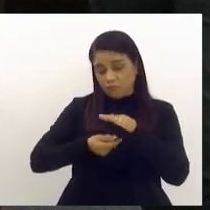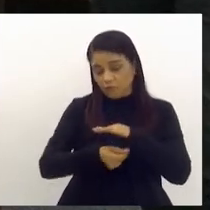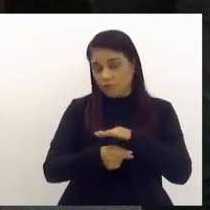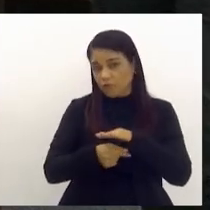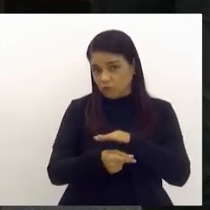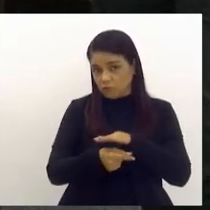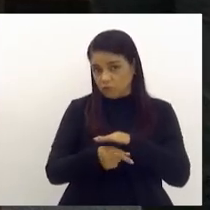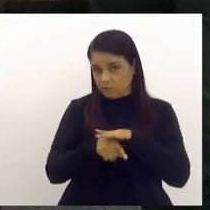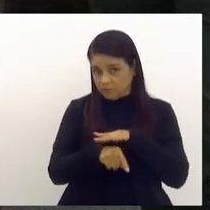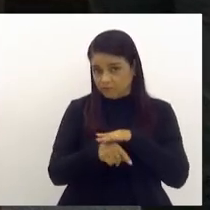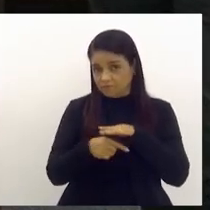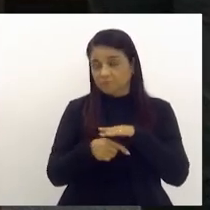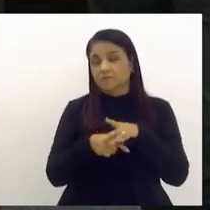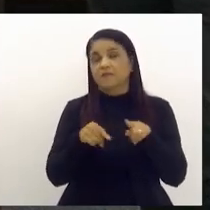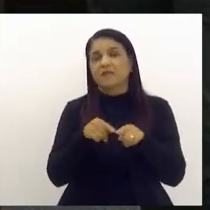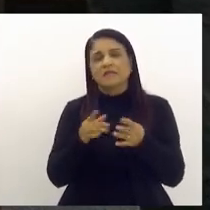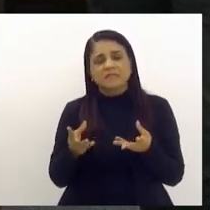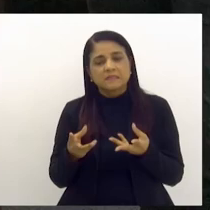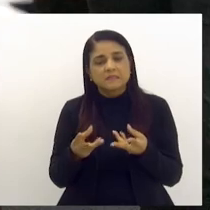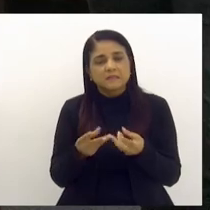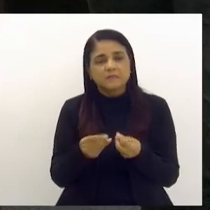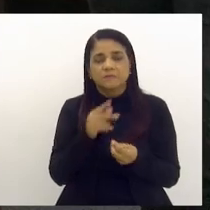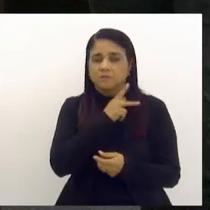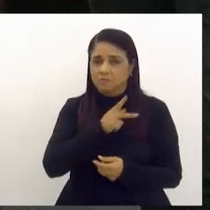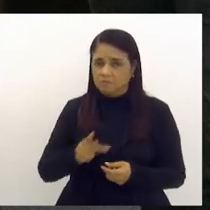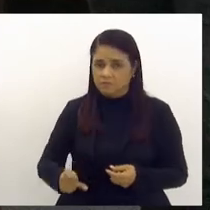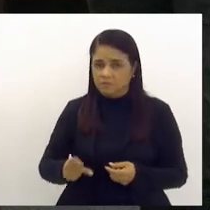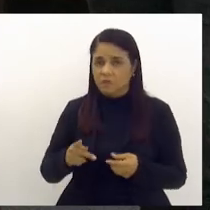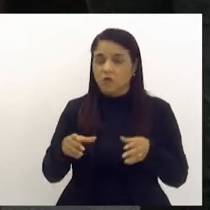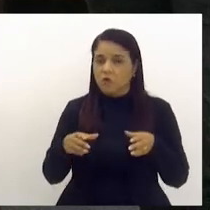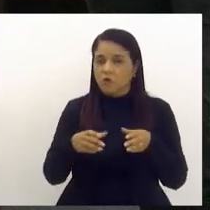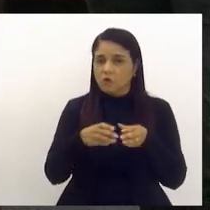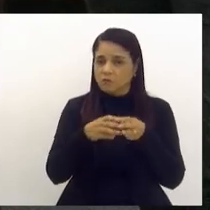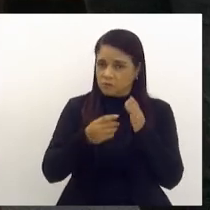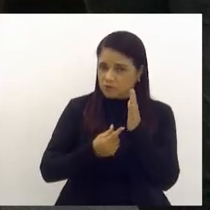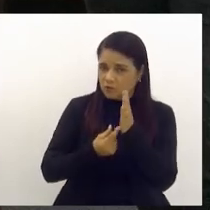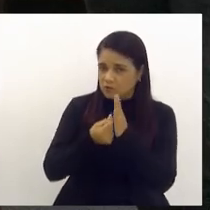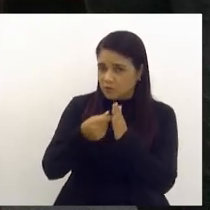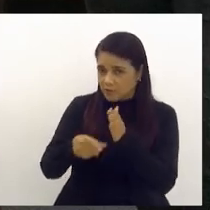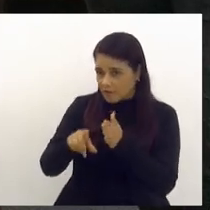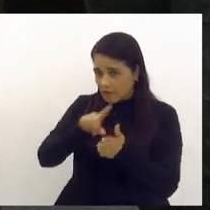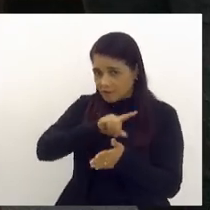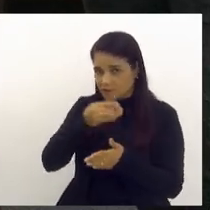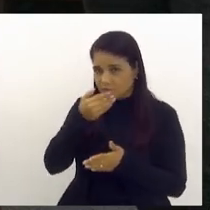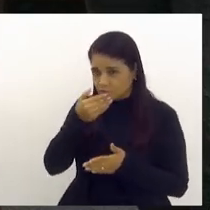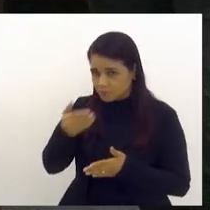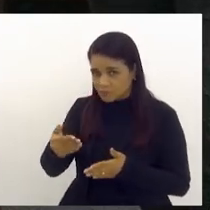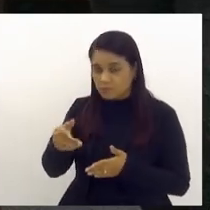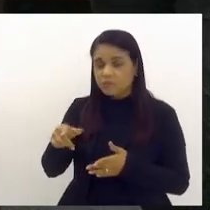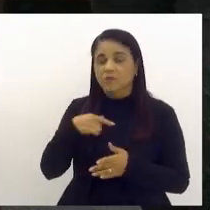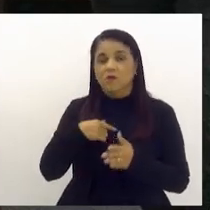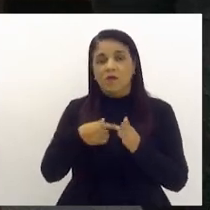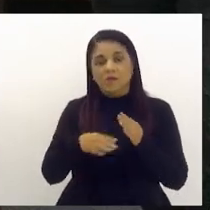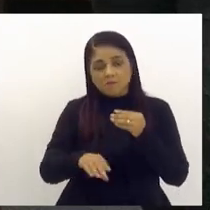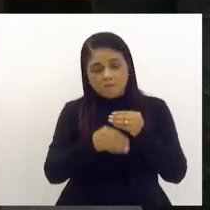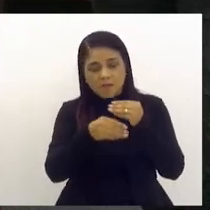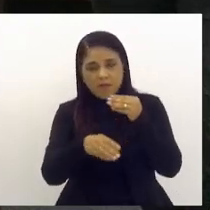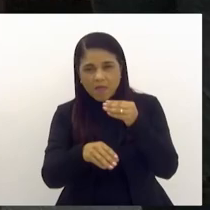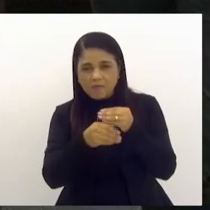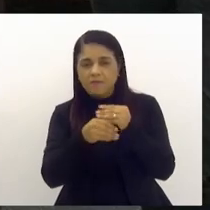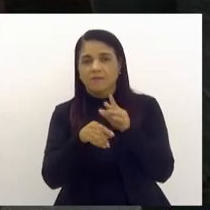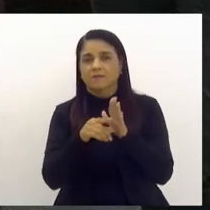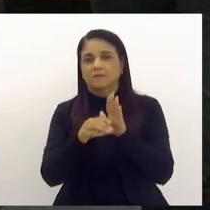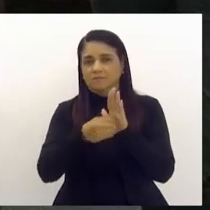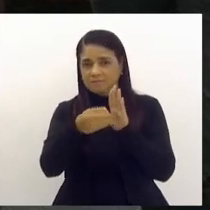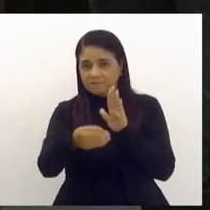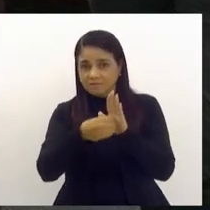de antemão a sensibilidade do nosso presidente da Comissão de Orçamento para olhar essas emendas da oposição com carinho, porque nós